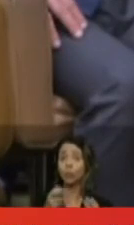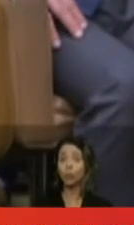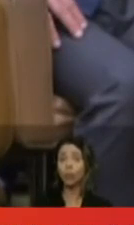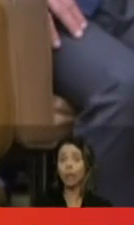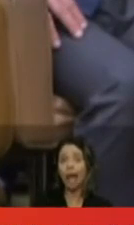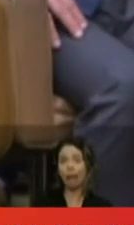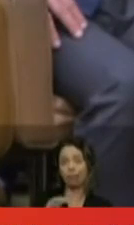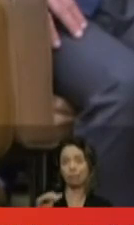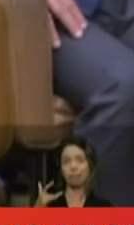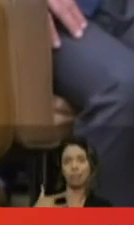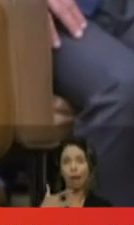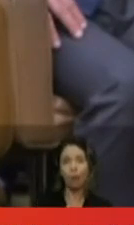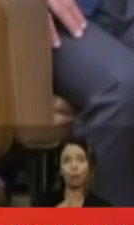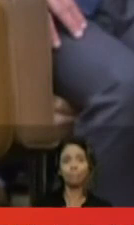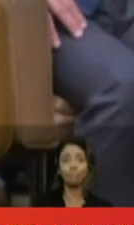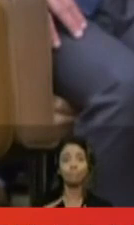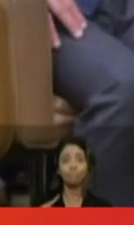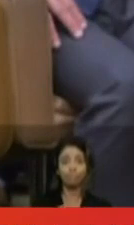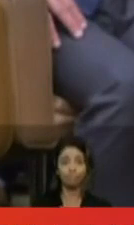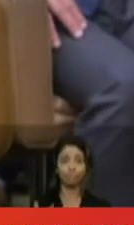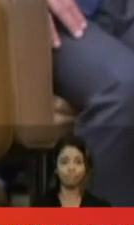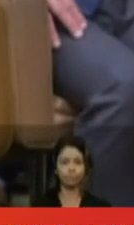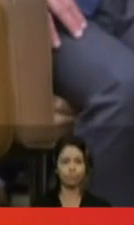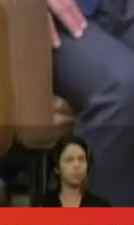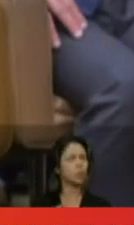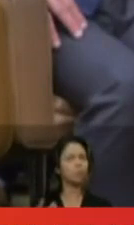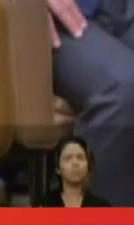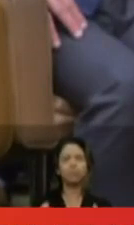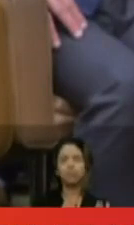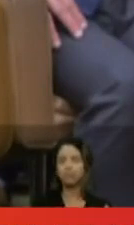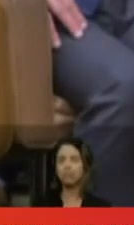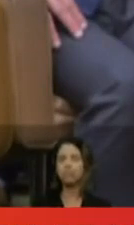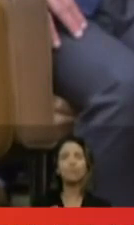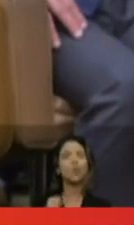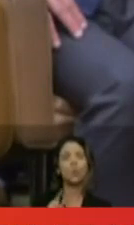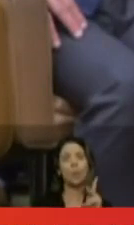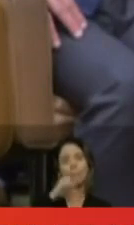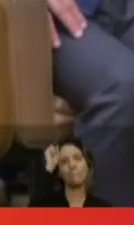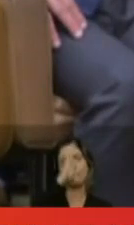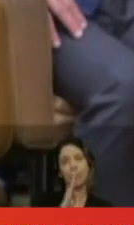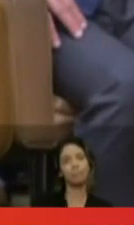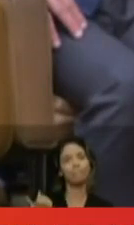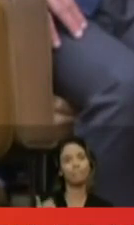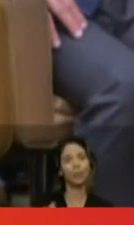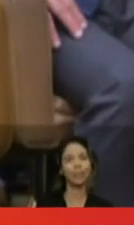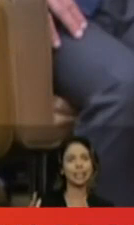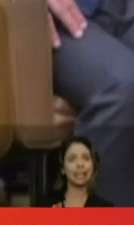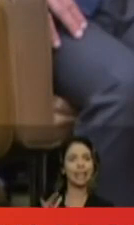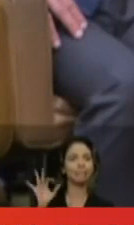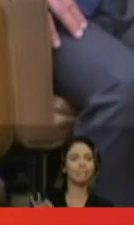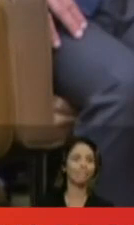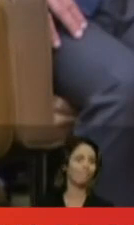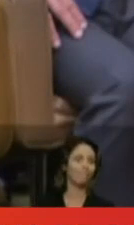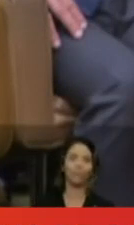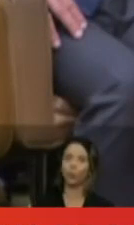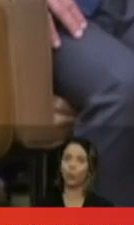aconteceu, de quem são todos os envolvidos, quem são os financiadores, quem são os mobilizadores daqueles atos, para desmobilizar